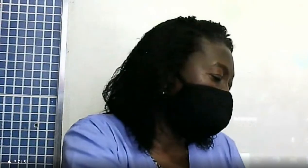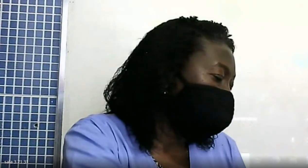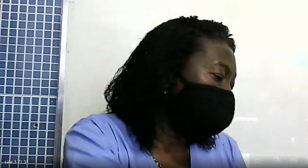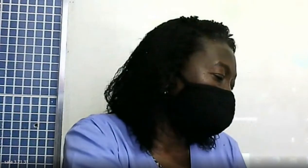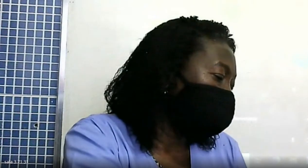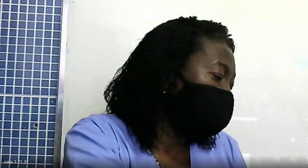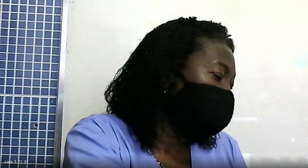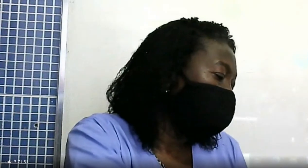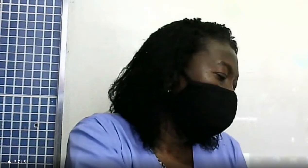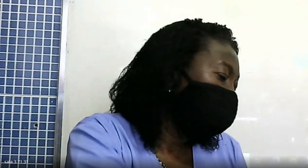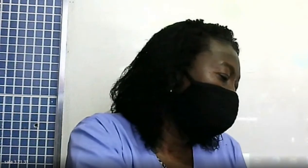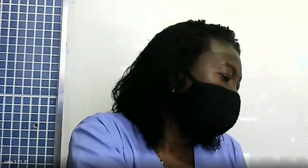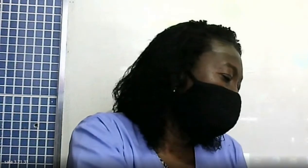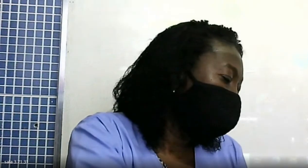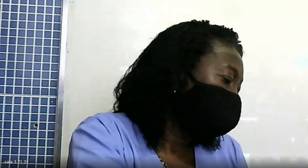mim.